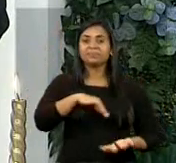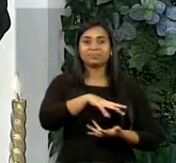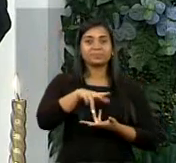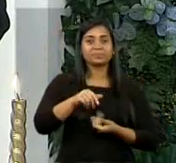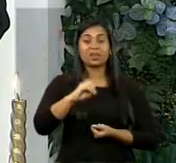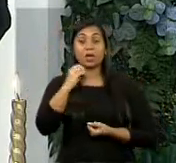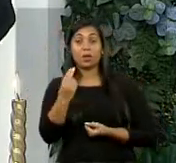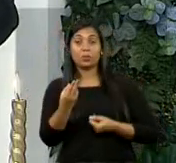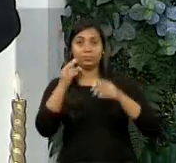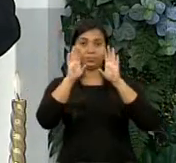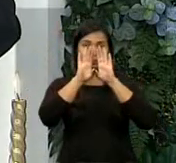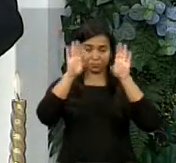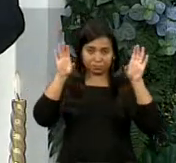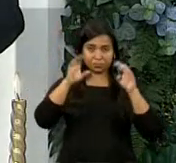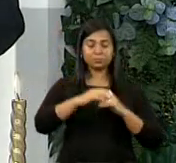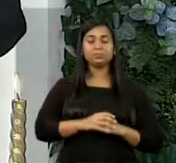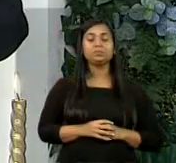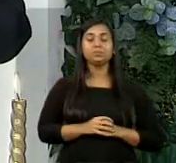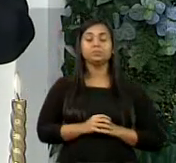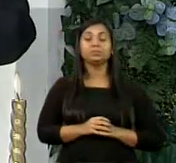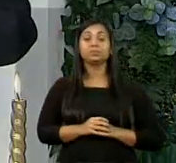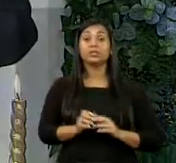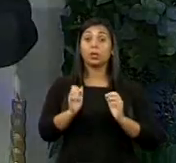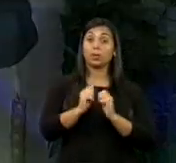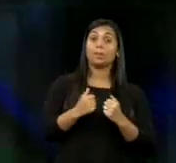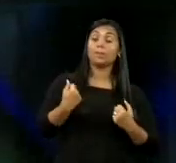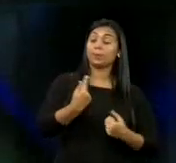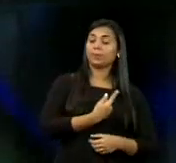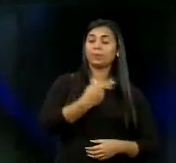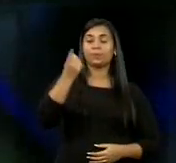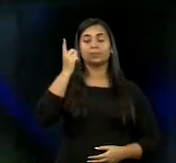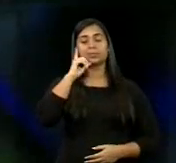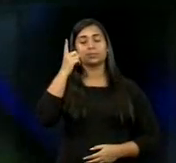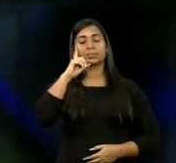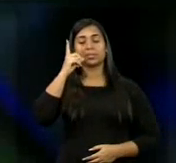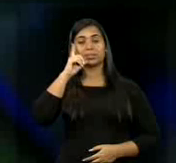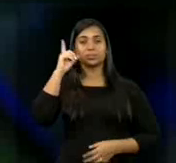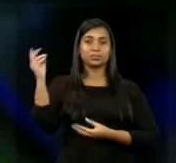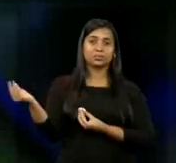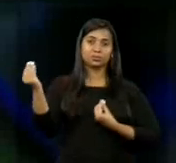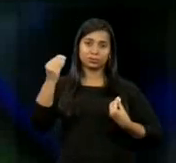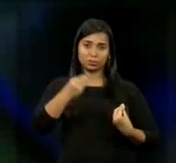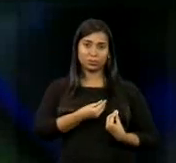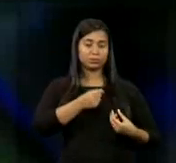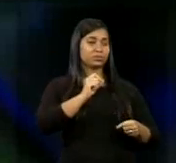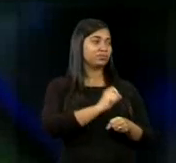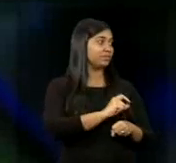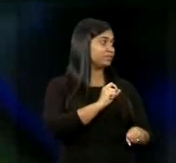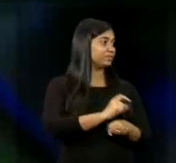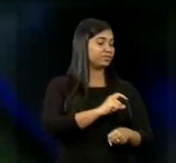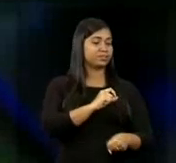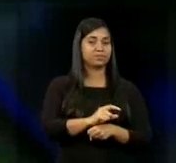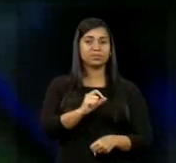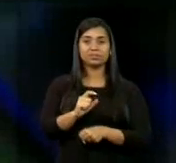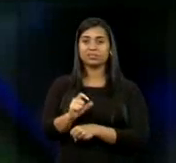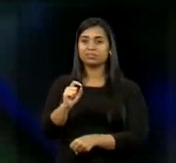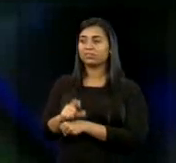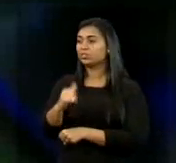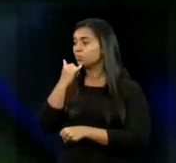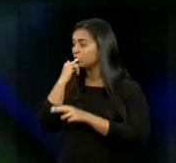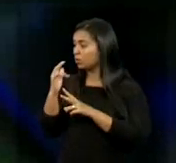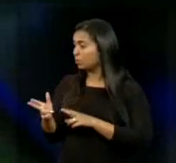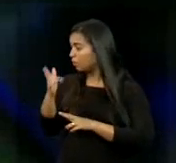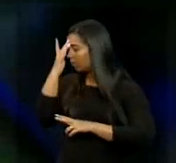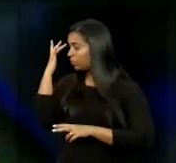feita a vossa vontade, assim na terra como no céu. O pão nosso de cada dia nos dai hoje, perdoai as